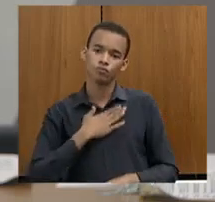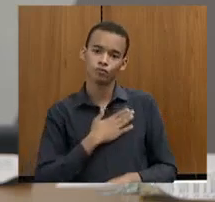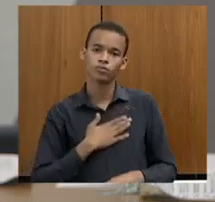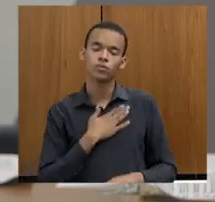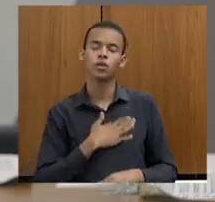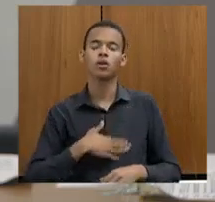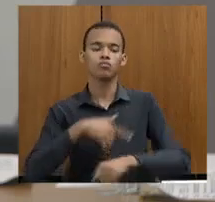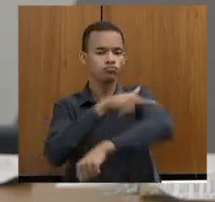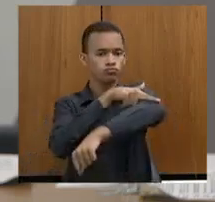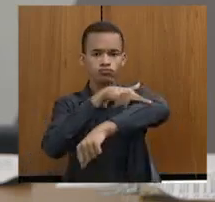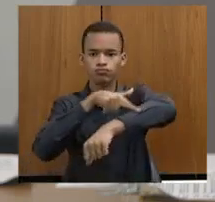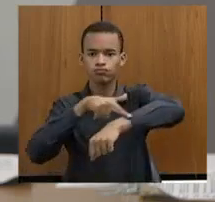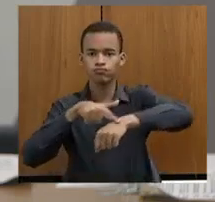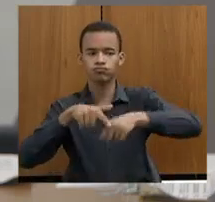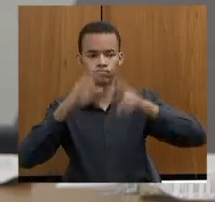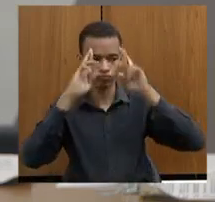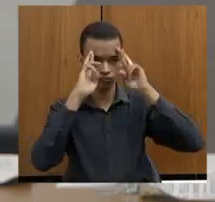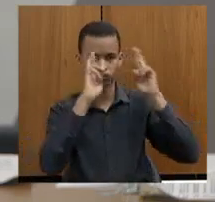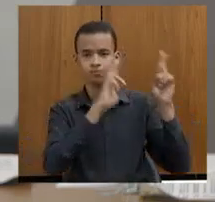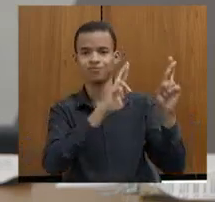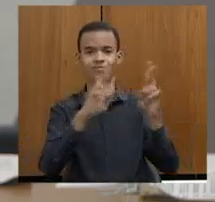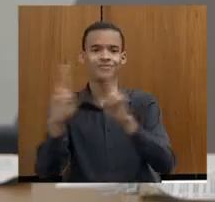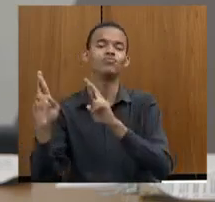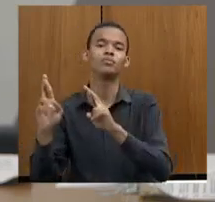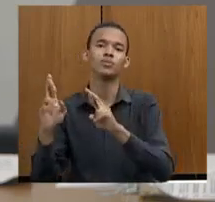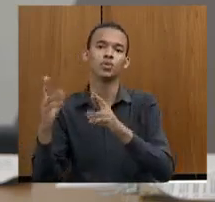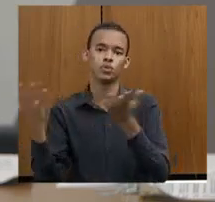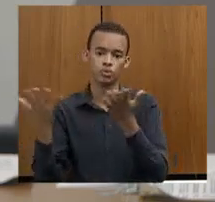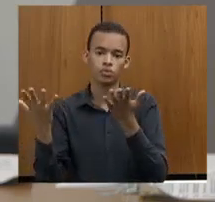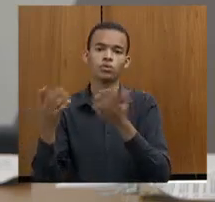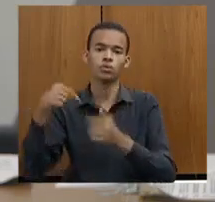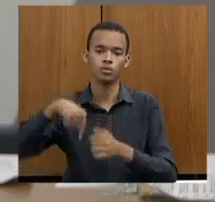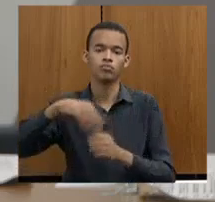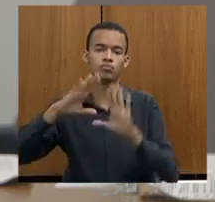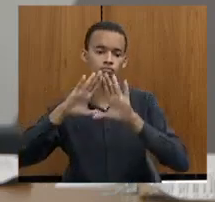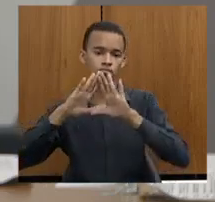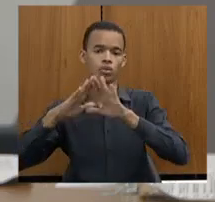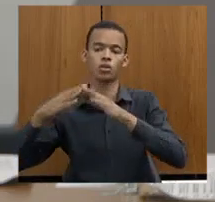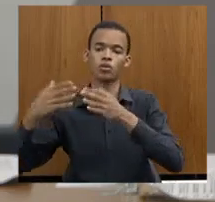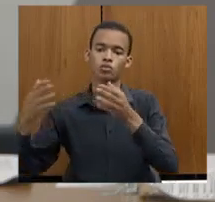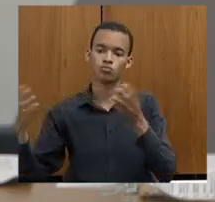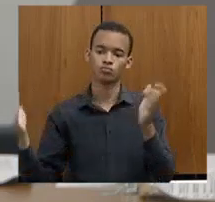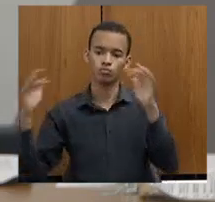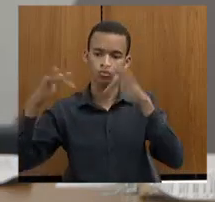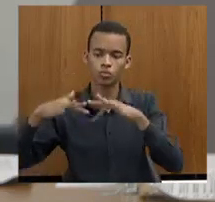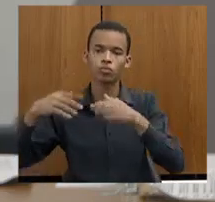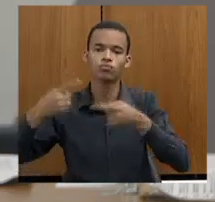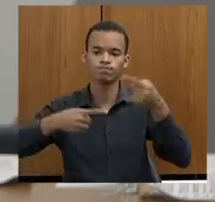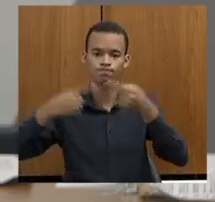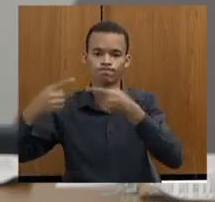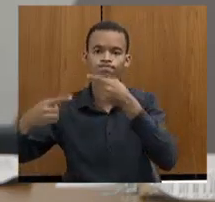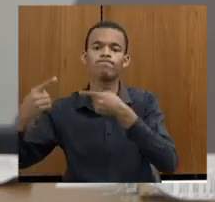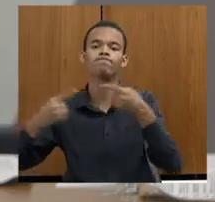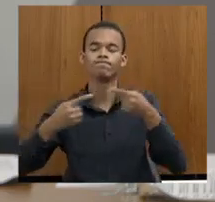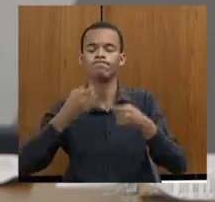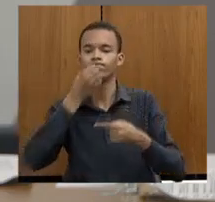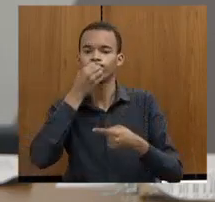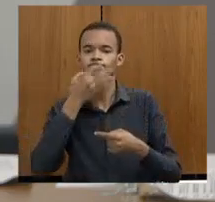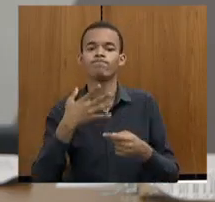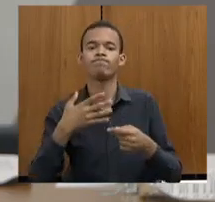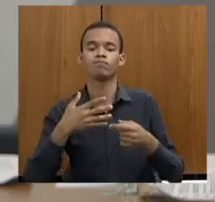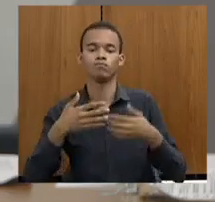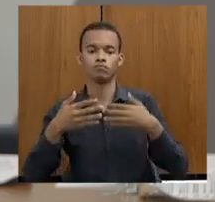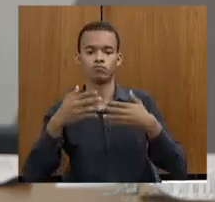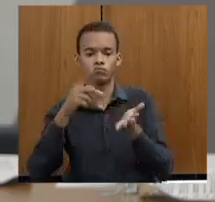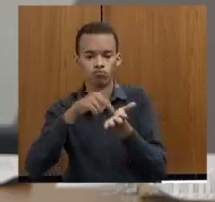de discussões que a assembleia promove e é nosso papel vem aqui trazer com muita transparência todas as ações de governo e ficamos sempre